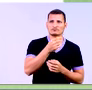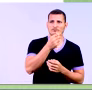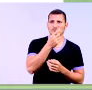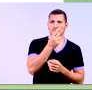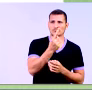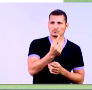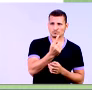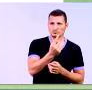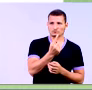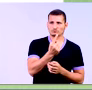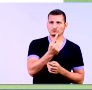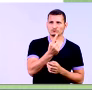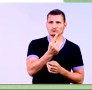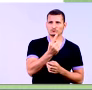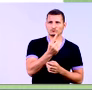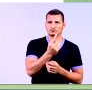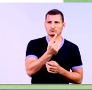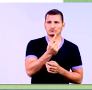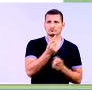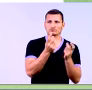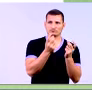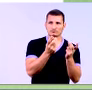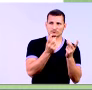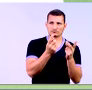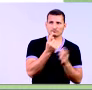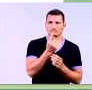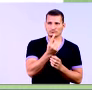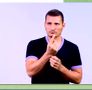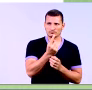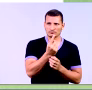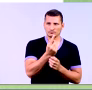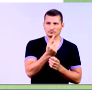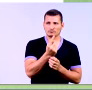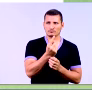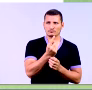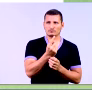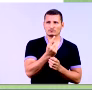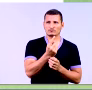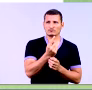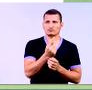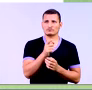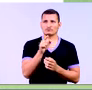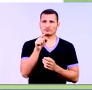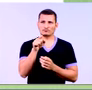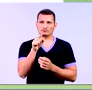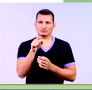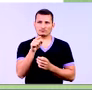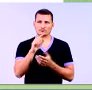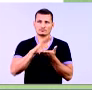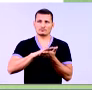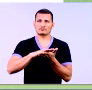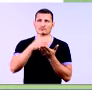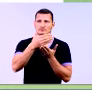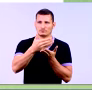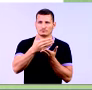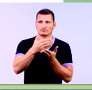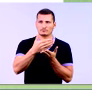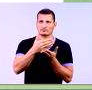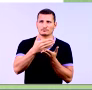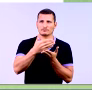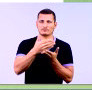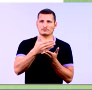1, provavelmente o número de venda é um número incremental, mas sobretudo aqui, ó, ele registrou a descrição, que é um notebook,